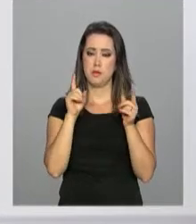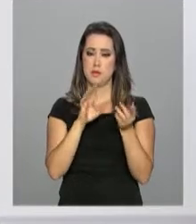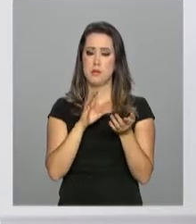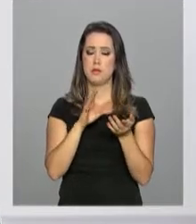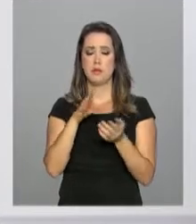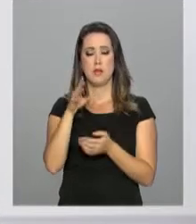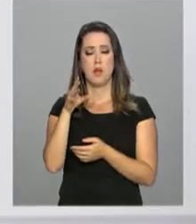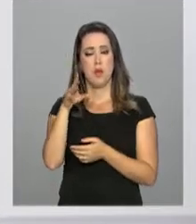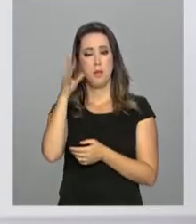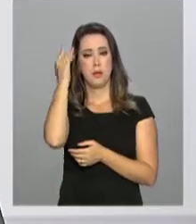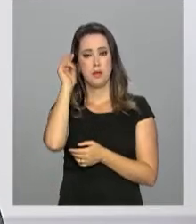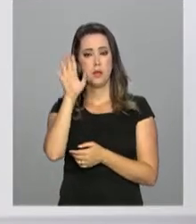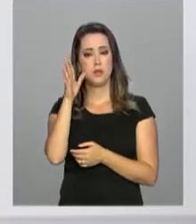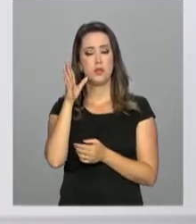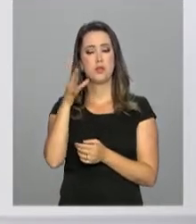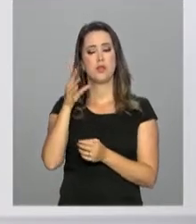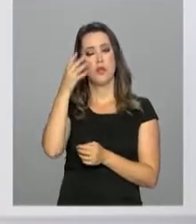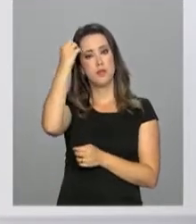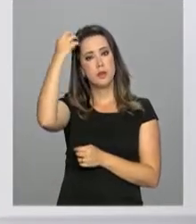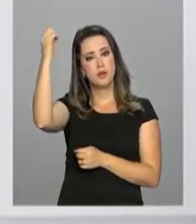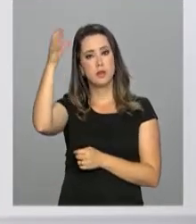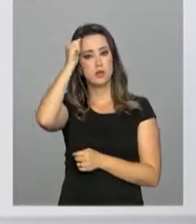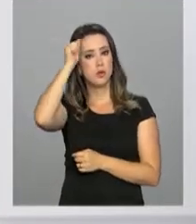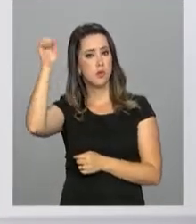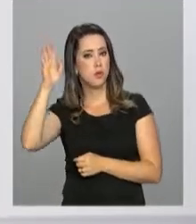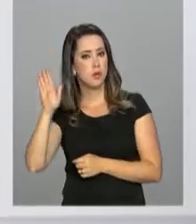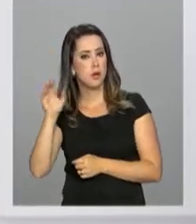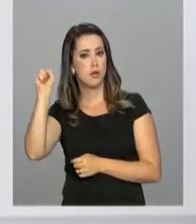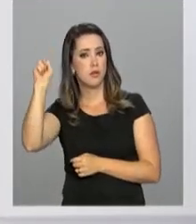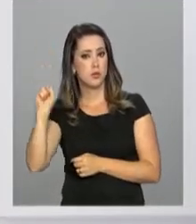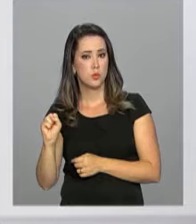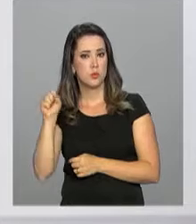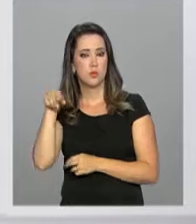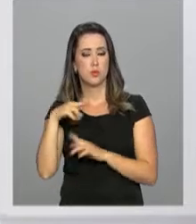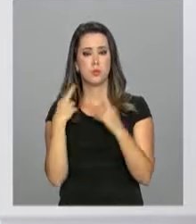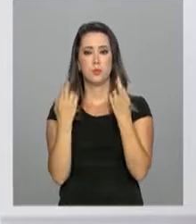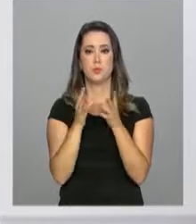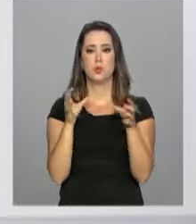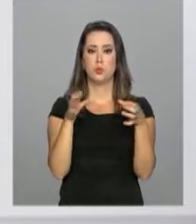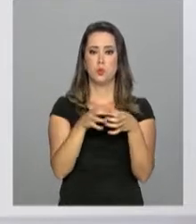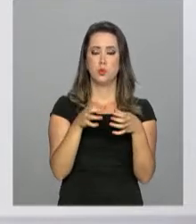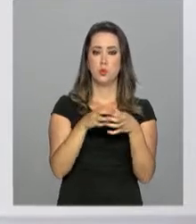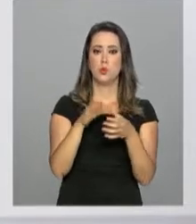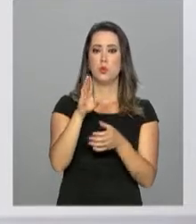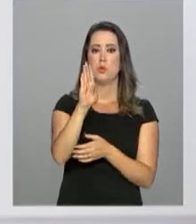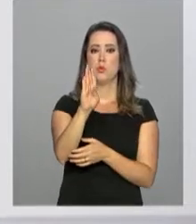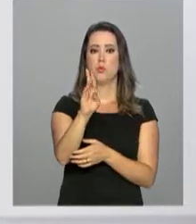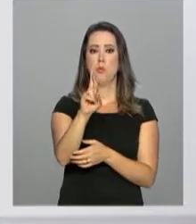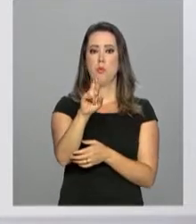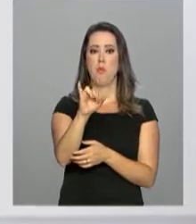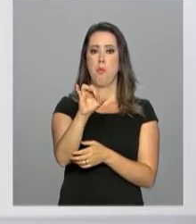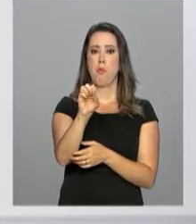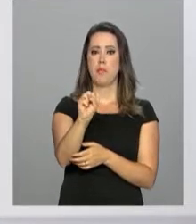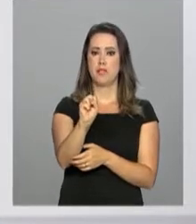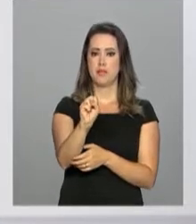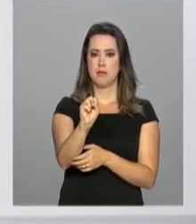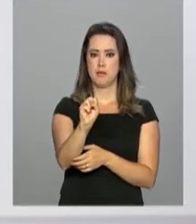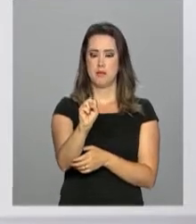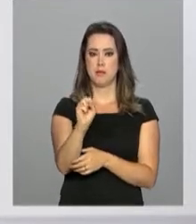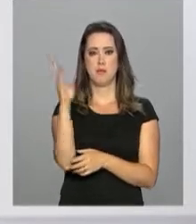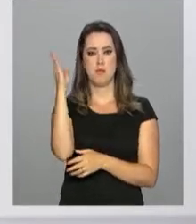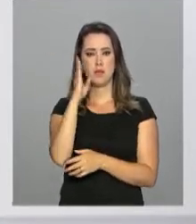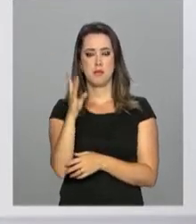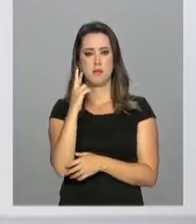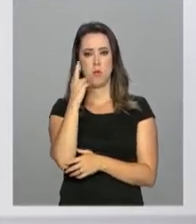já segue para a África do Sul, onde participa da reunião de chefes de estados dos países do BRICS, grupo formado por Brasil,